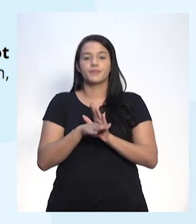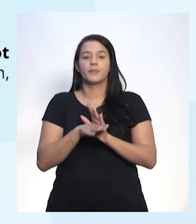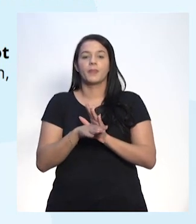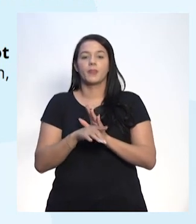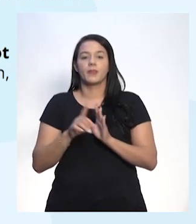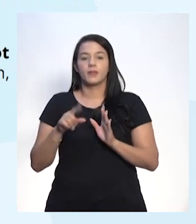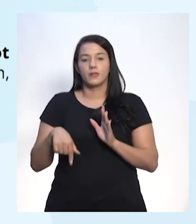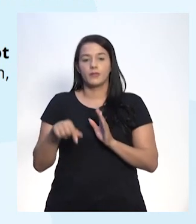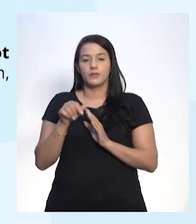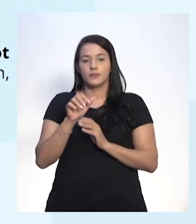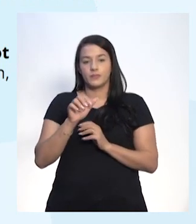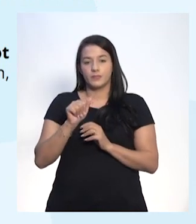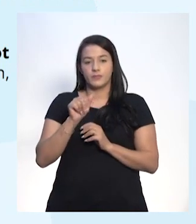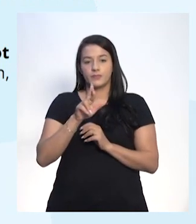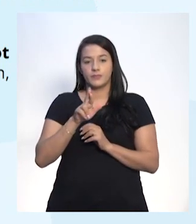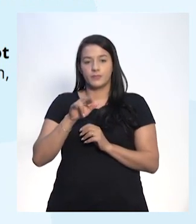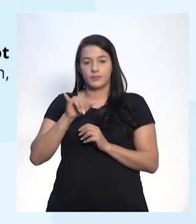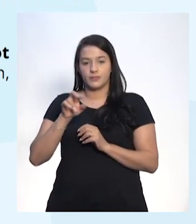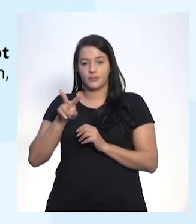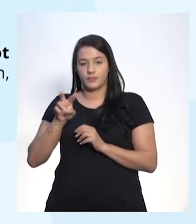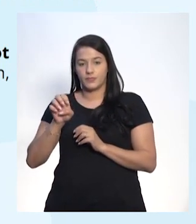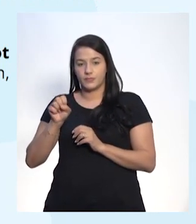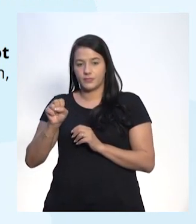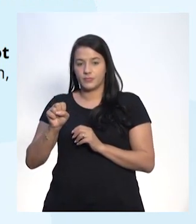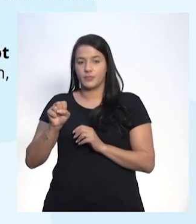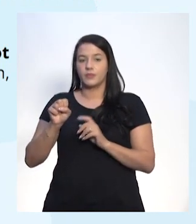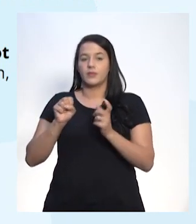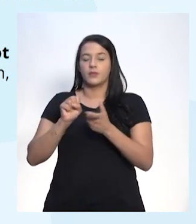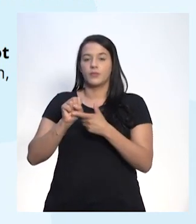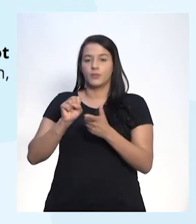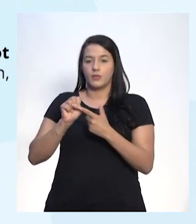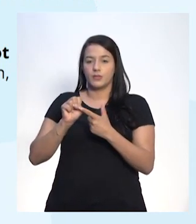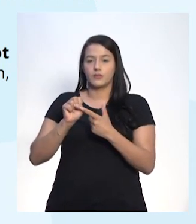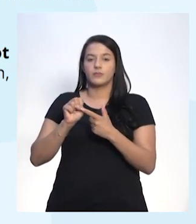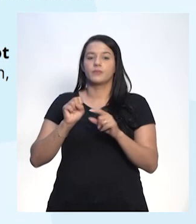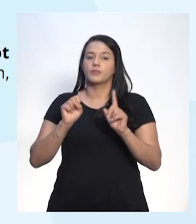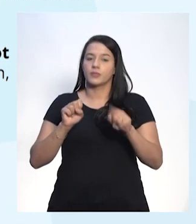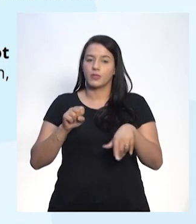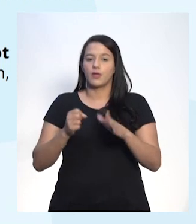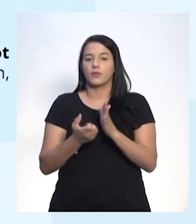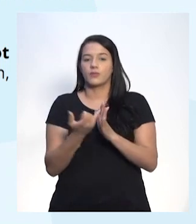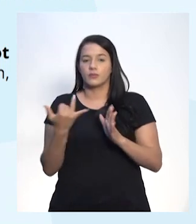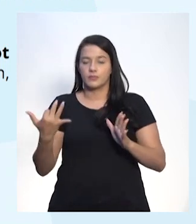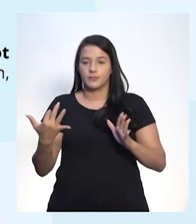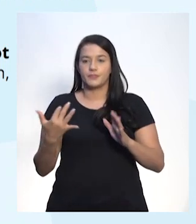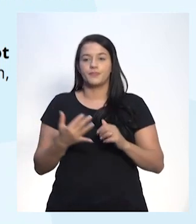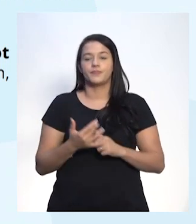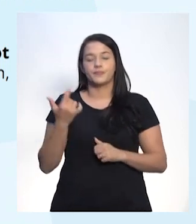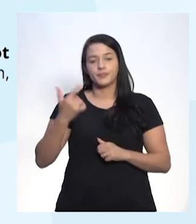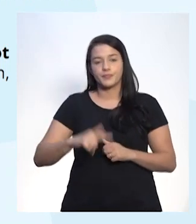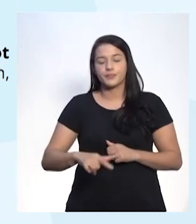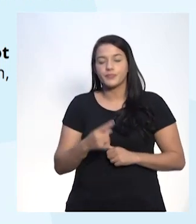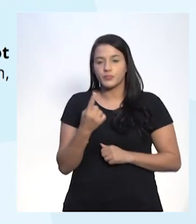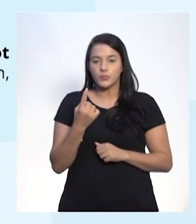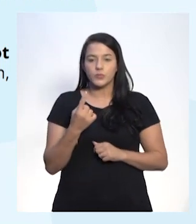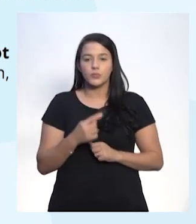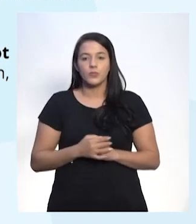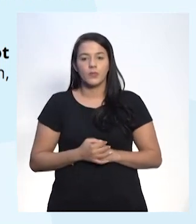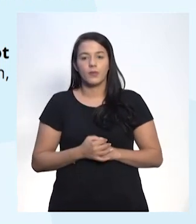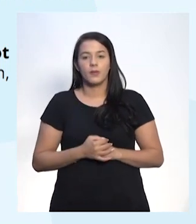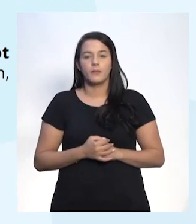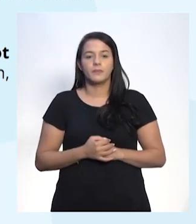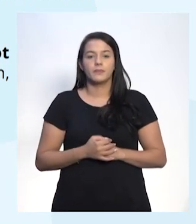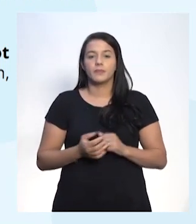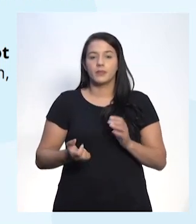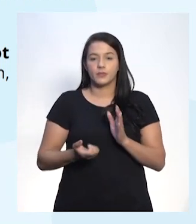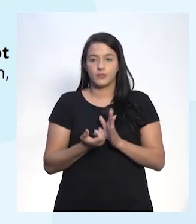o arrive sem o S. Você põe o S porque o sujeito aqui é o quantidade, certo? E aqui, a